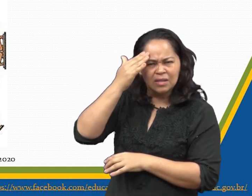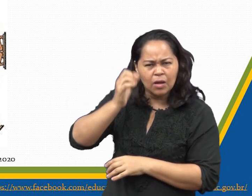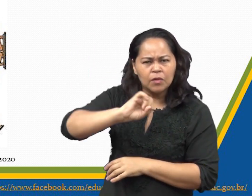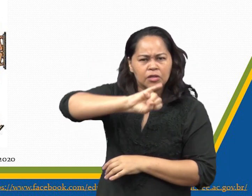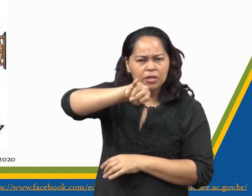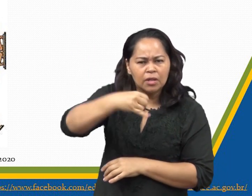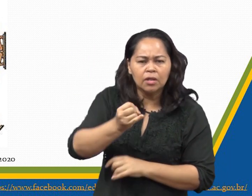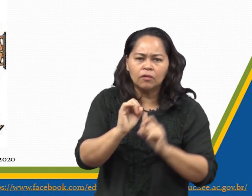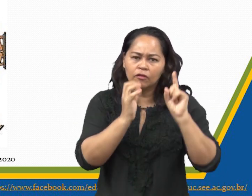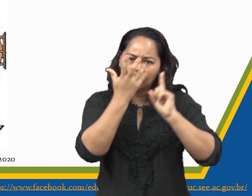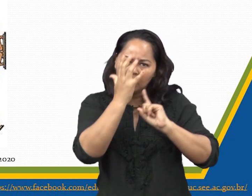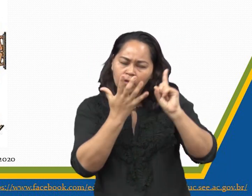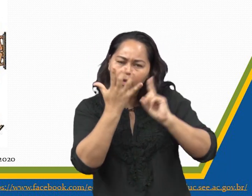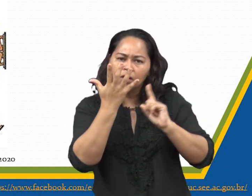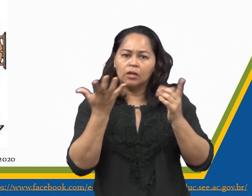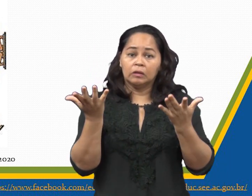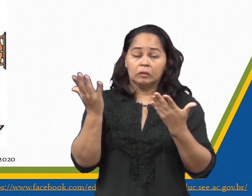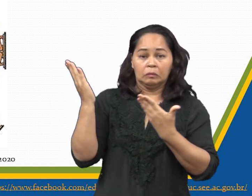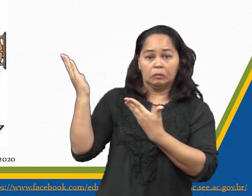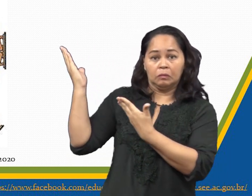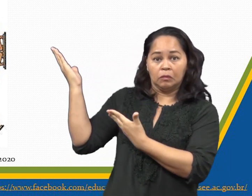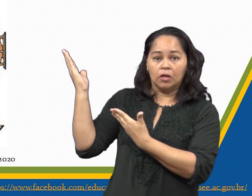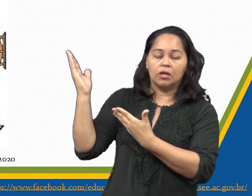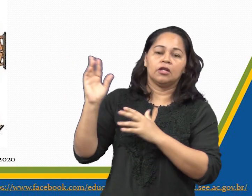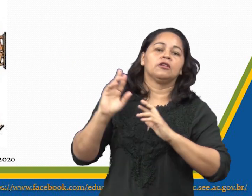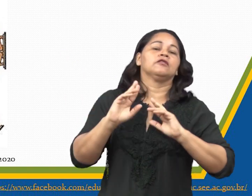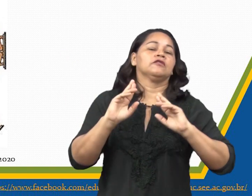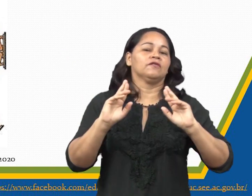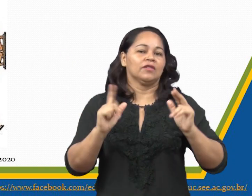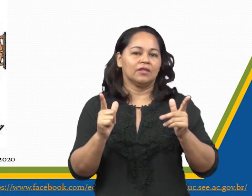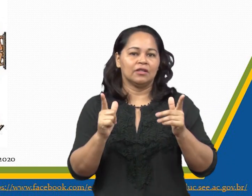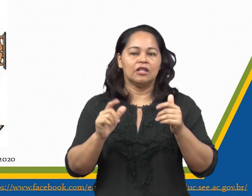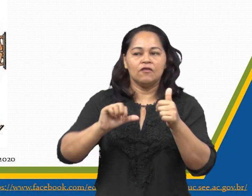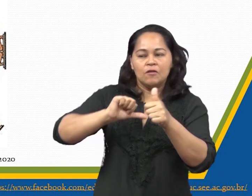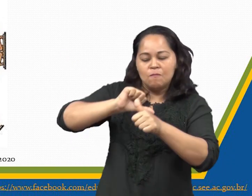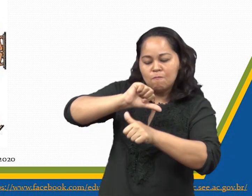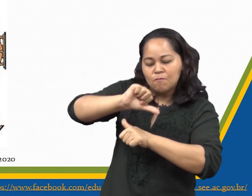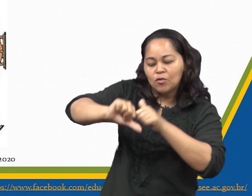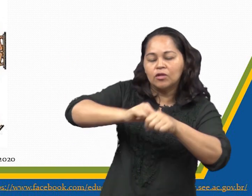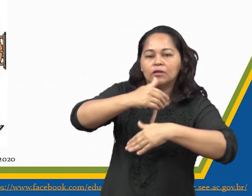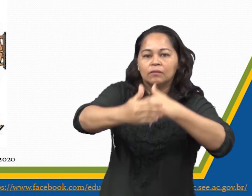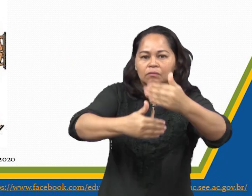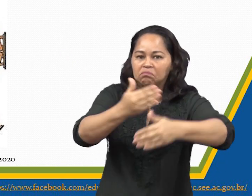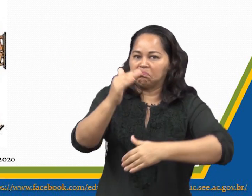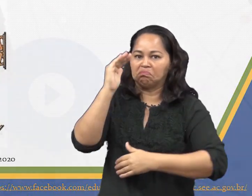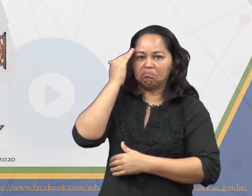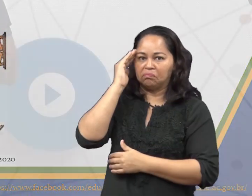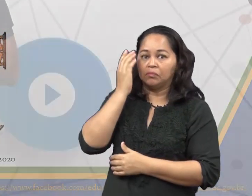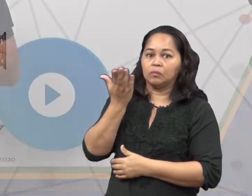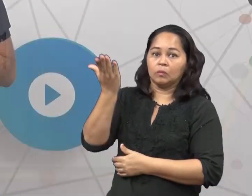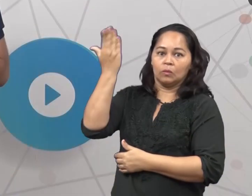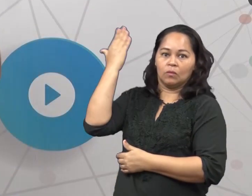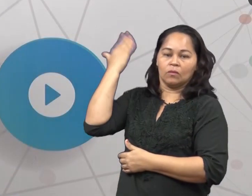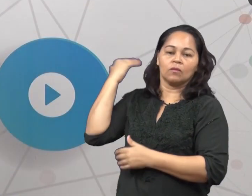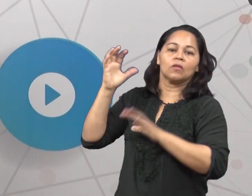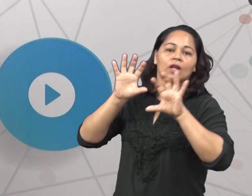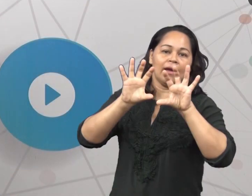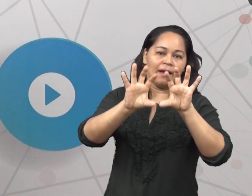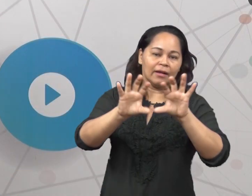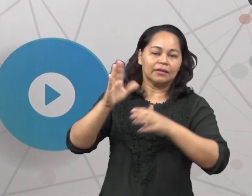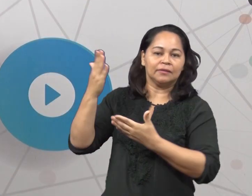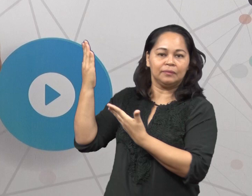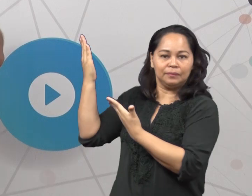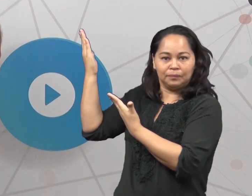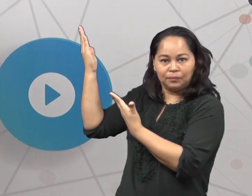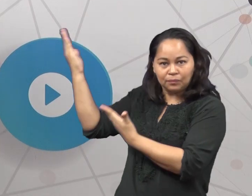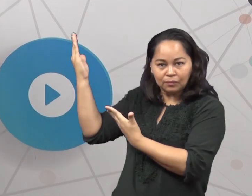fevereiro? Não, né? Porque o calendário, ele foi se modificando. Olha aqui para mim. Ele foi se